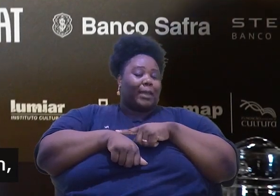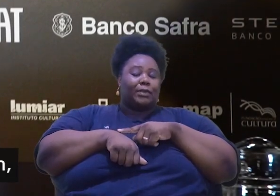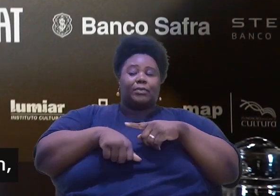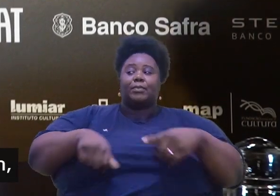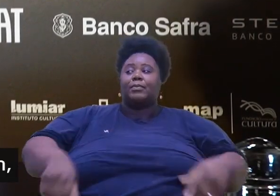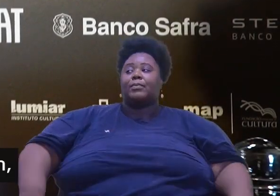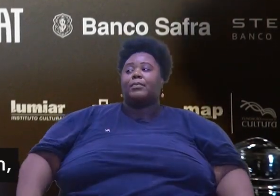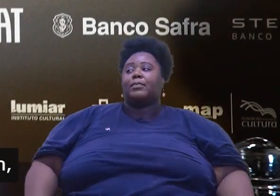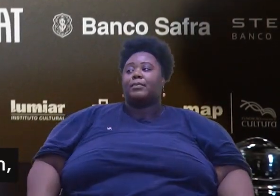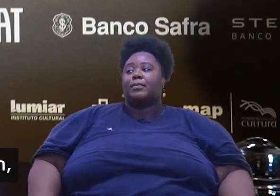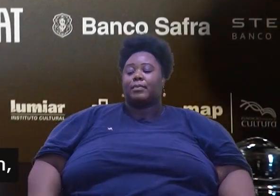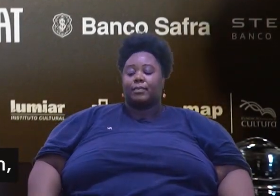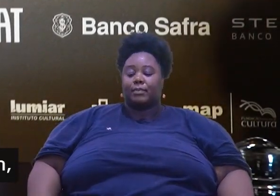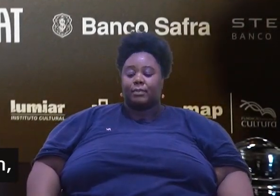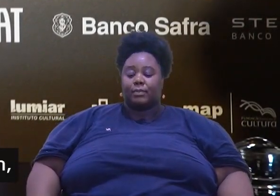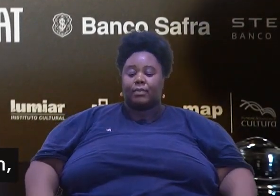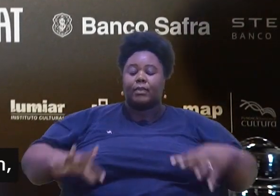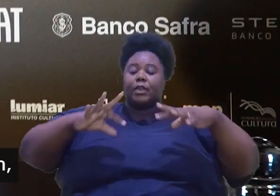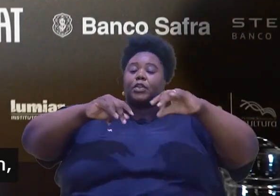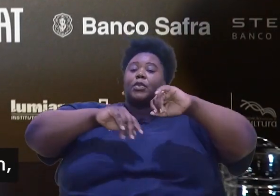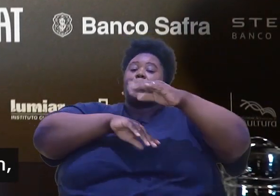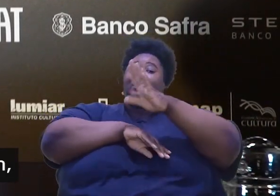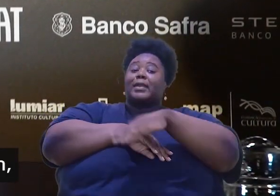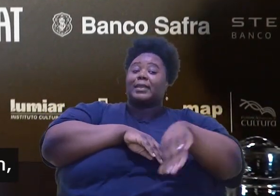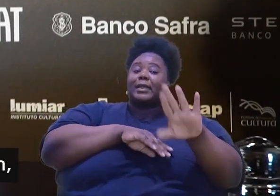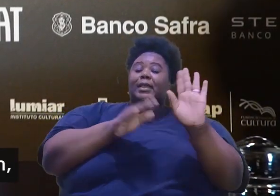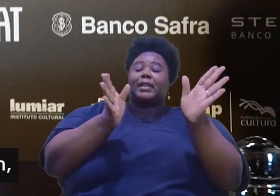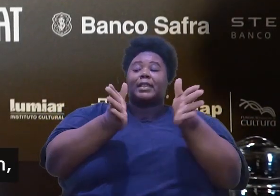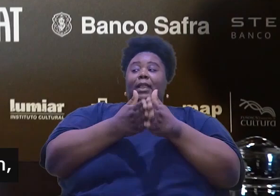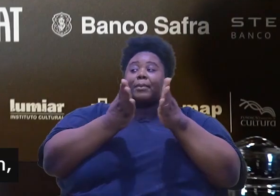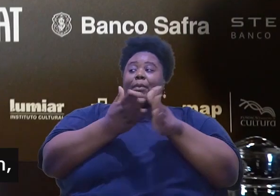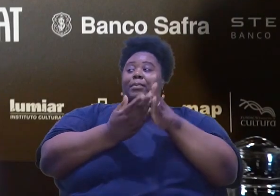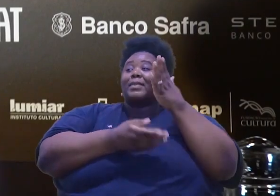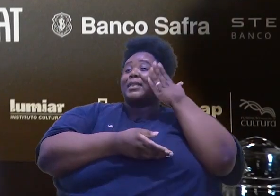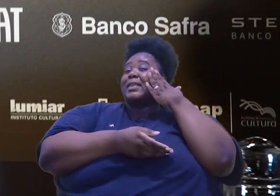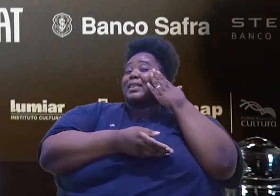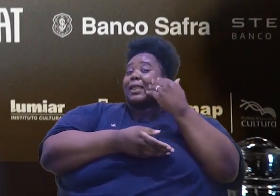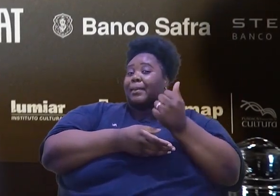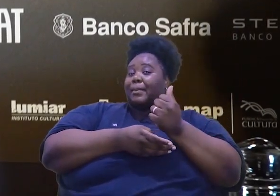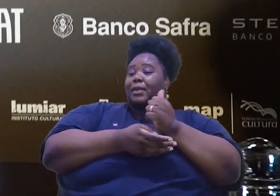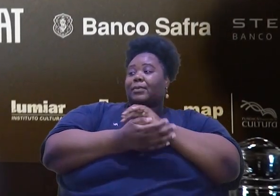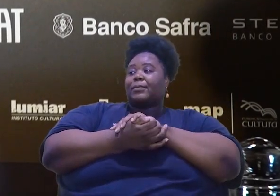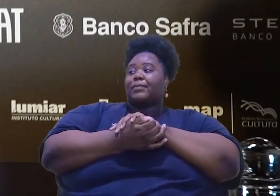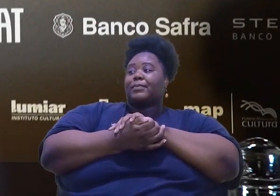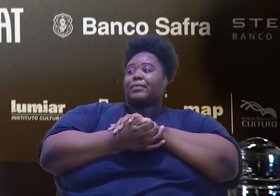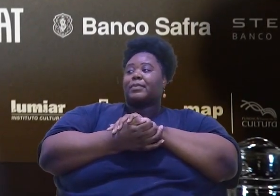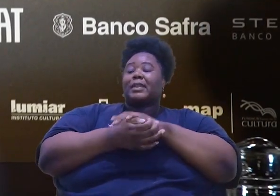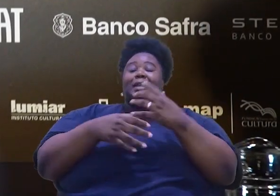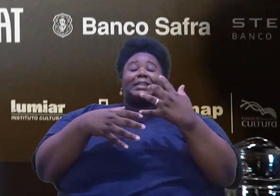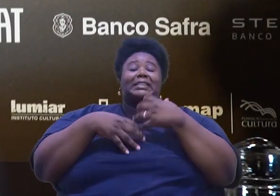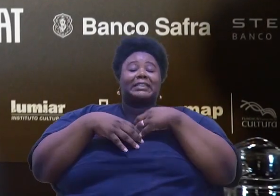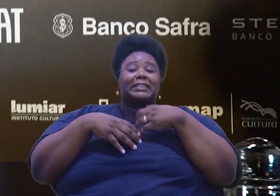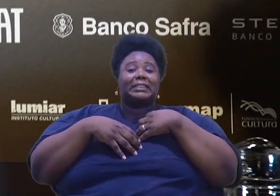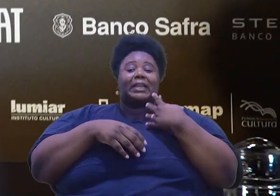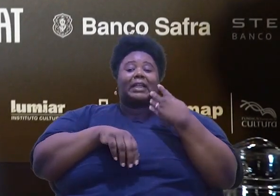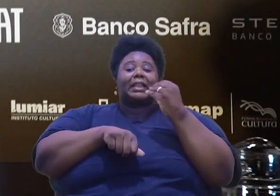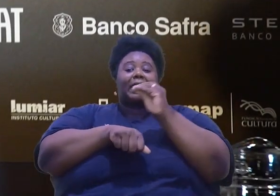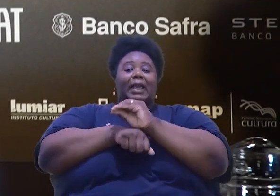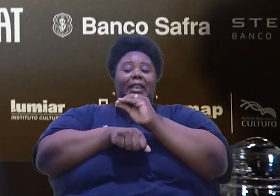O tempo todo, as crianças pobres sabiam e eram tratadas e eram